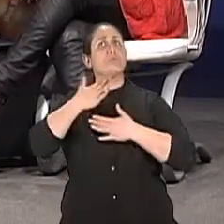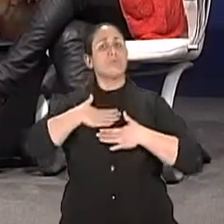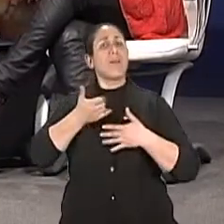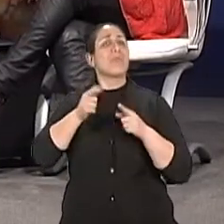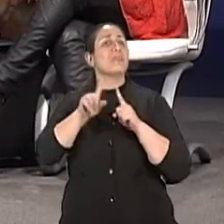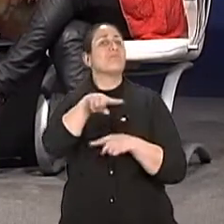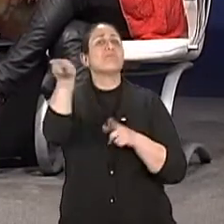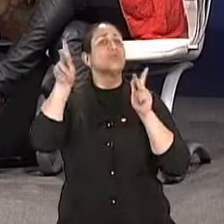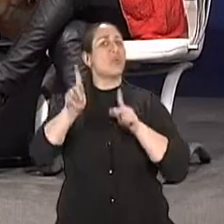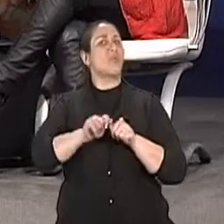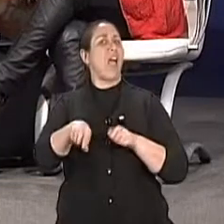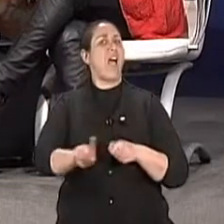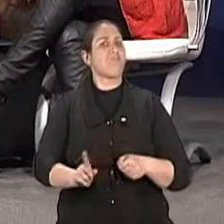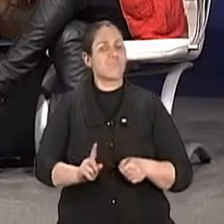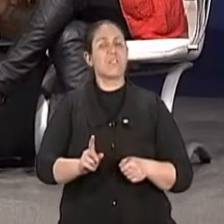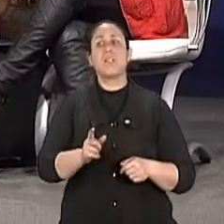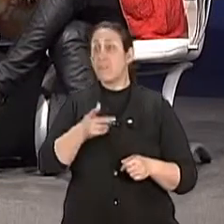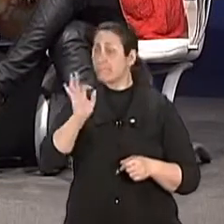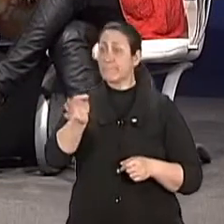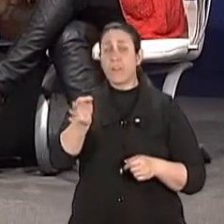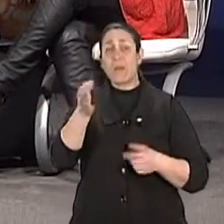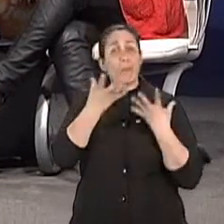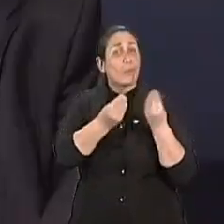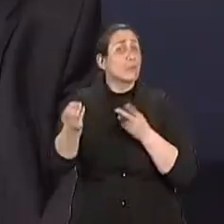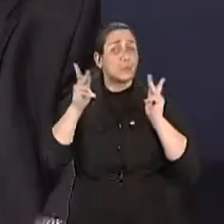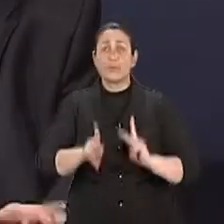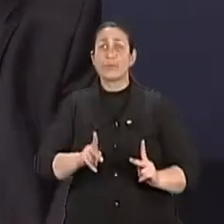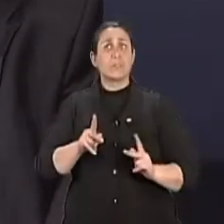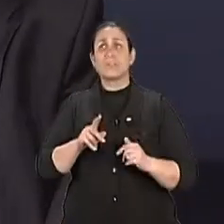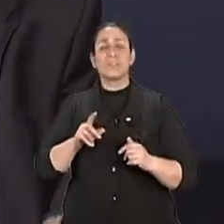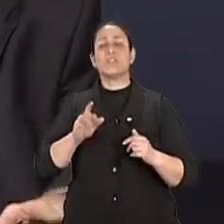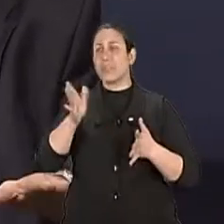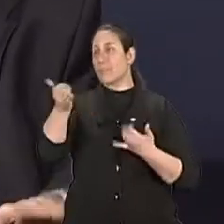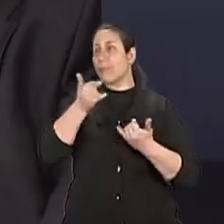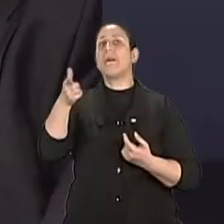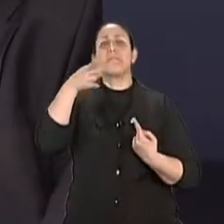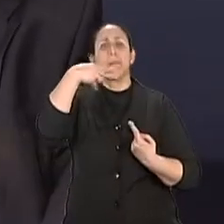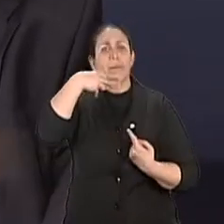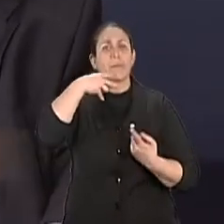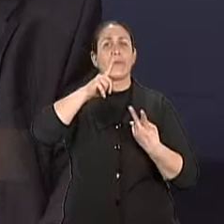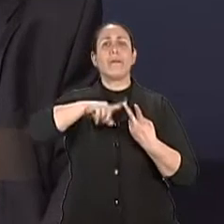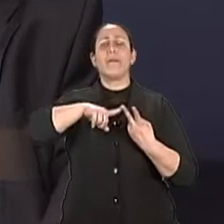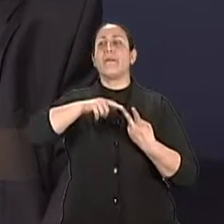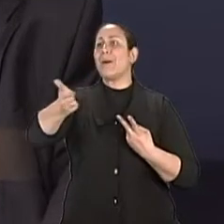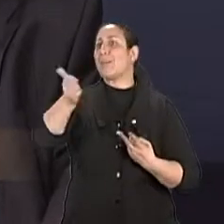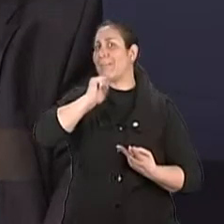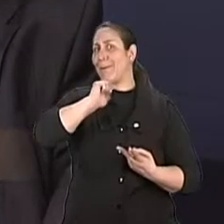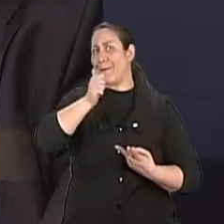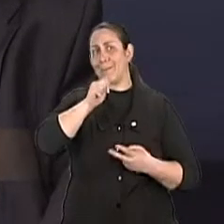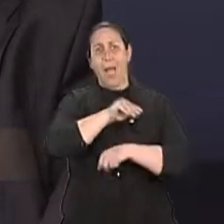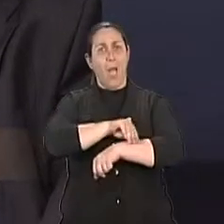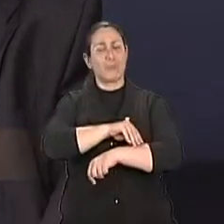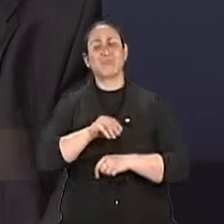né? E as outras coisas que a gente falou também, que do tabagismo e da bebida alcoólica, isso é uma coisa